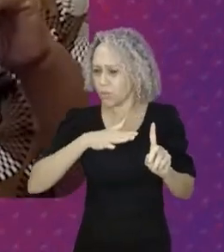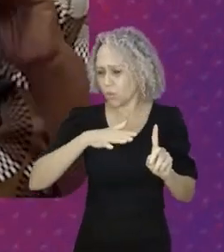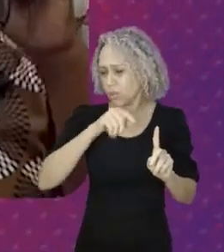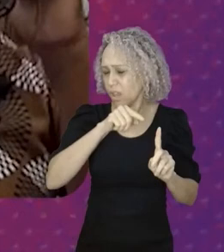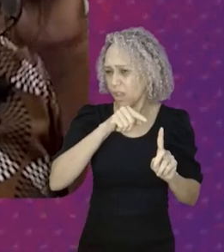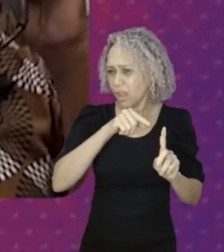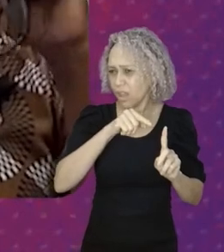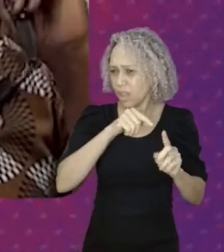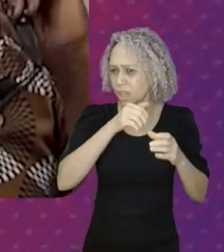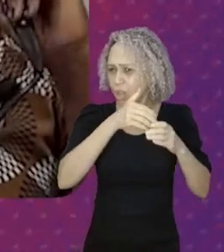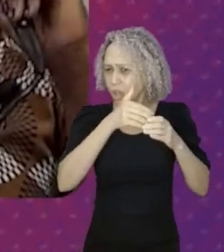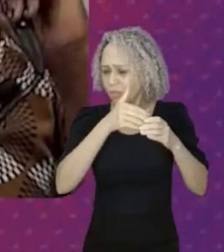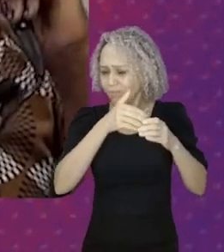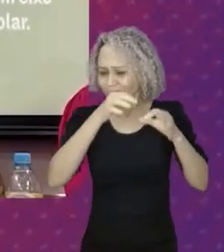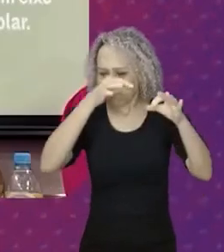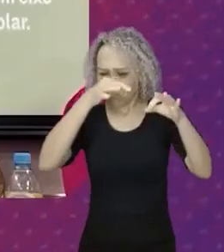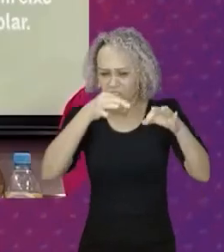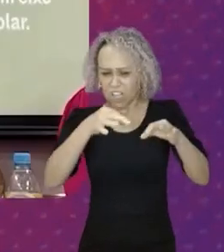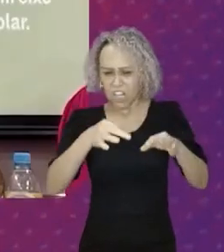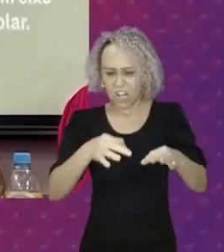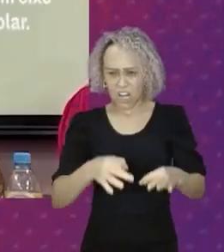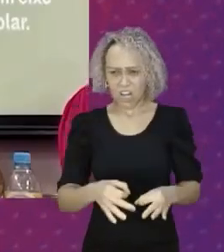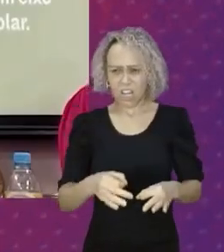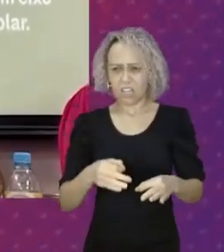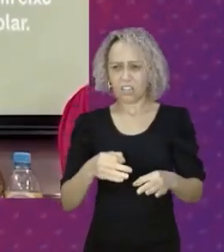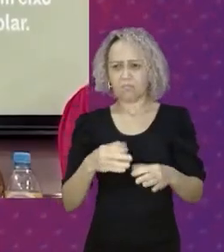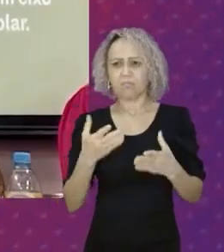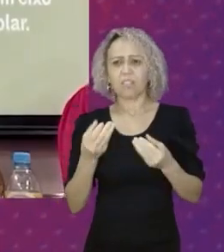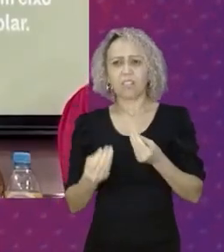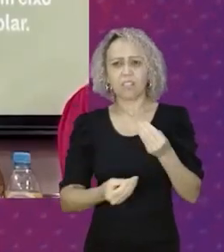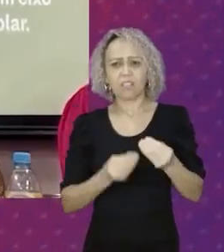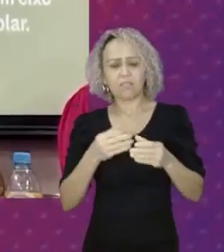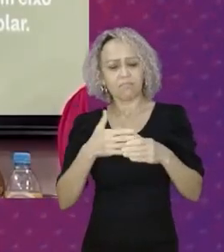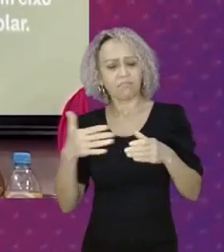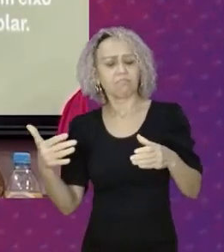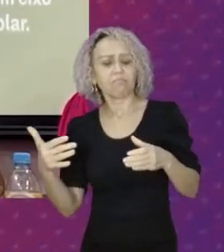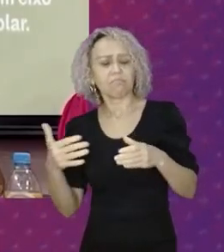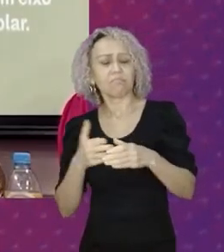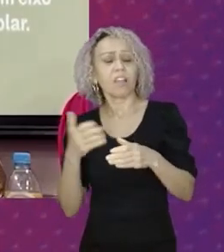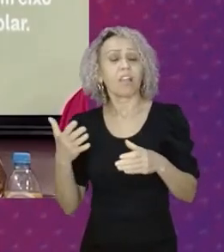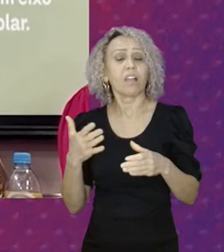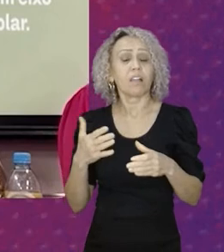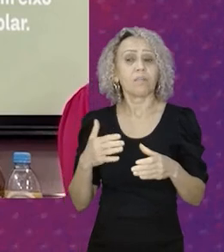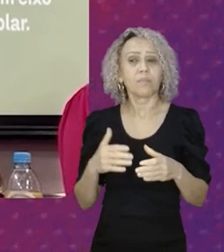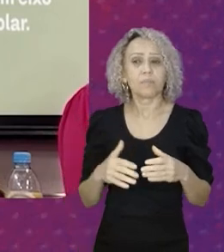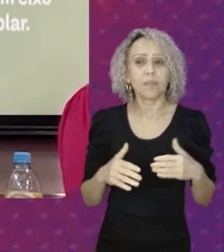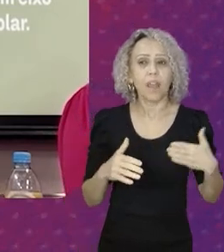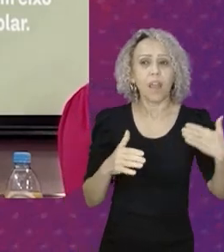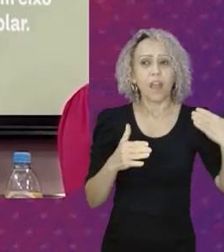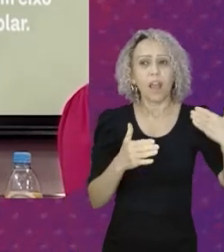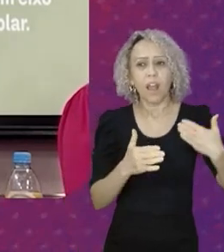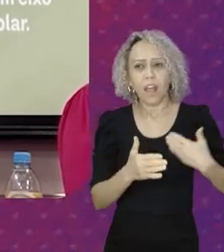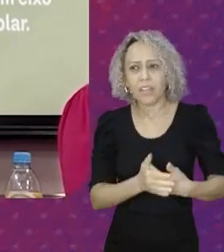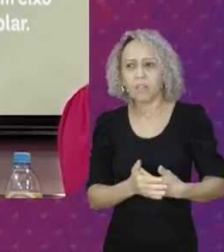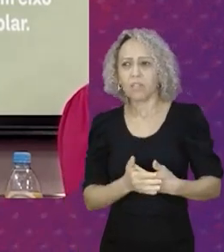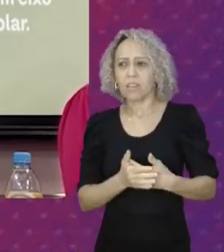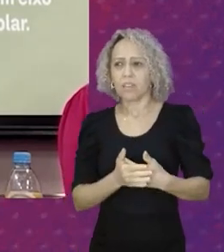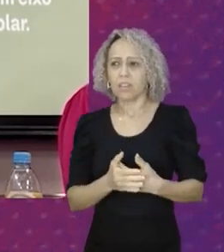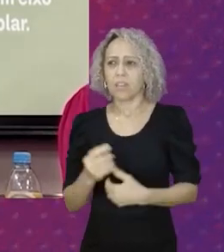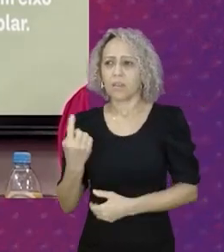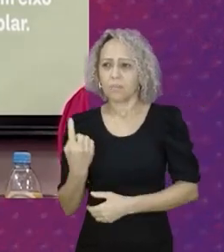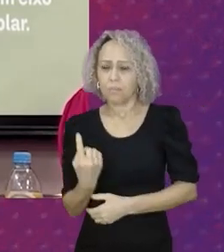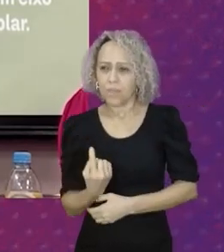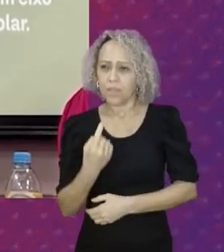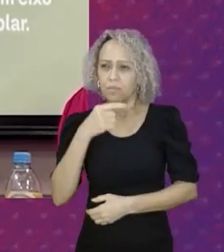olha, até a Constituição de 88, o Brasil não se reconhecia como um país pluriétnico.